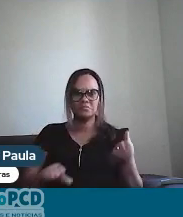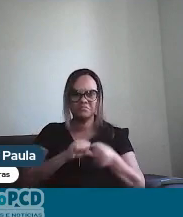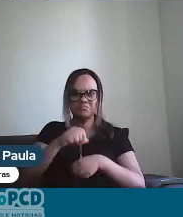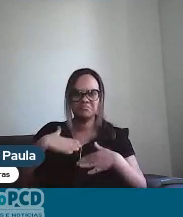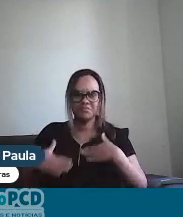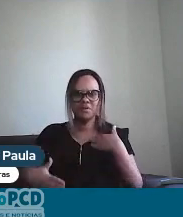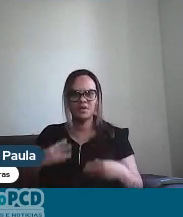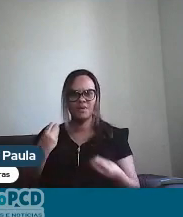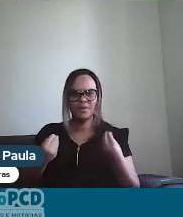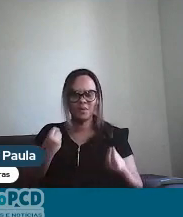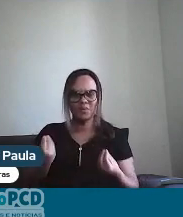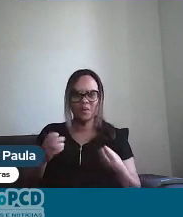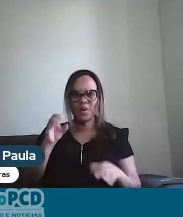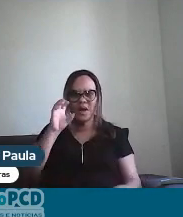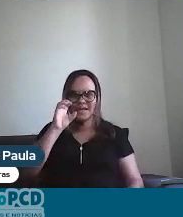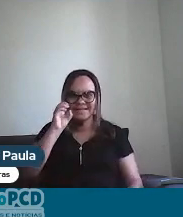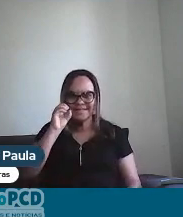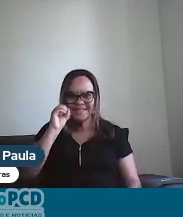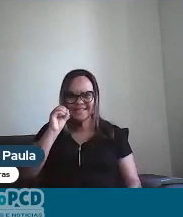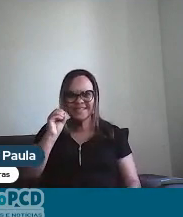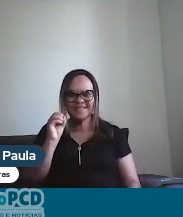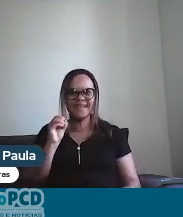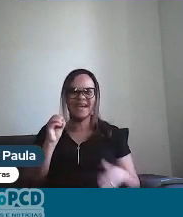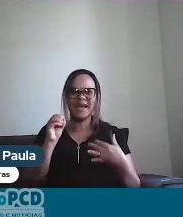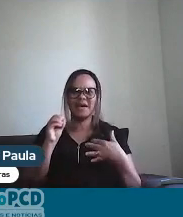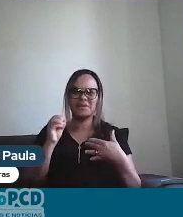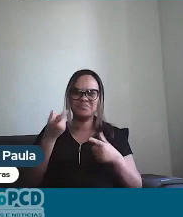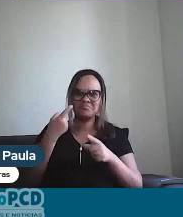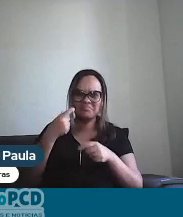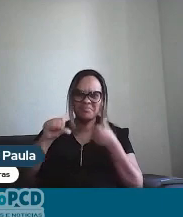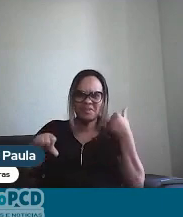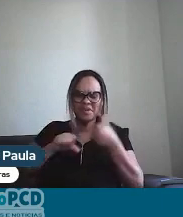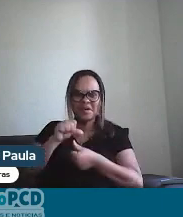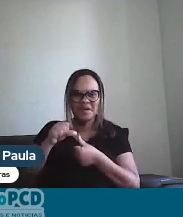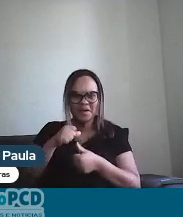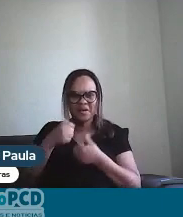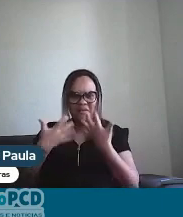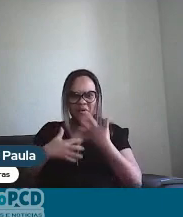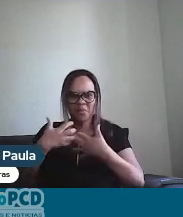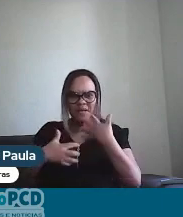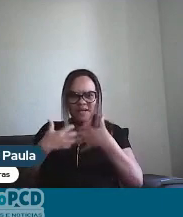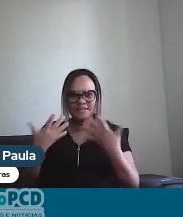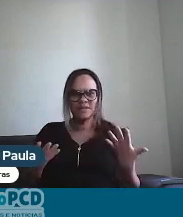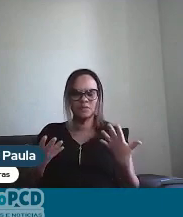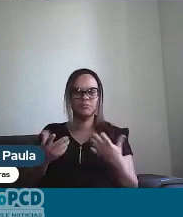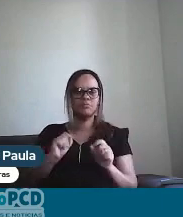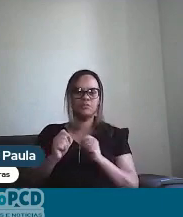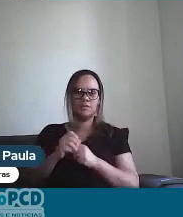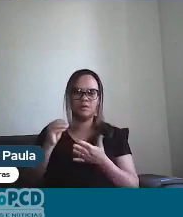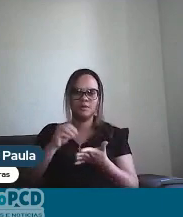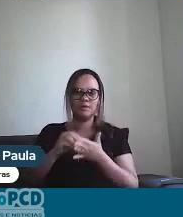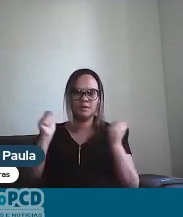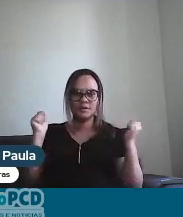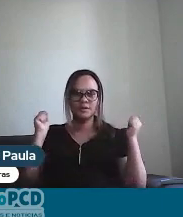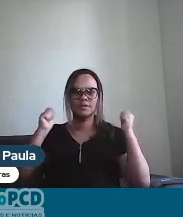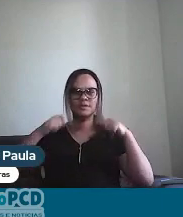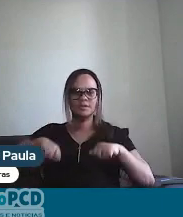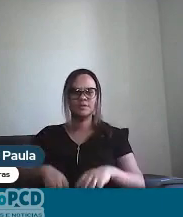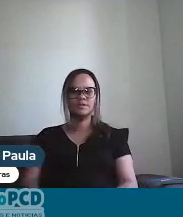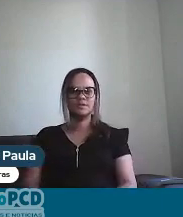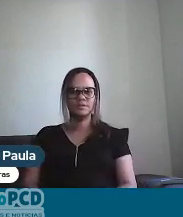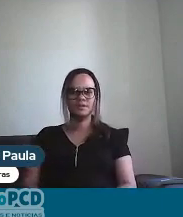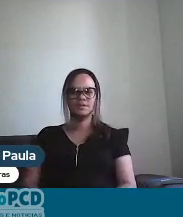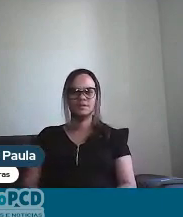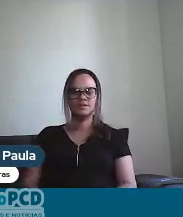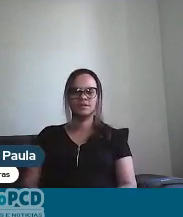tem zero alteração de funcionalidade, e no fim das contas se conclui pela deficiência. Isso demonstra o quê? Falta de capacitação para o uso do instrumento,